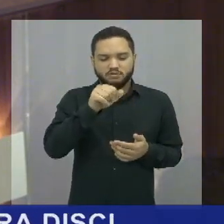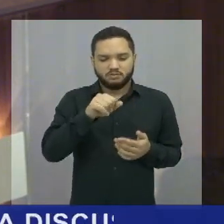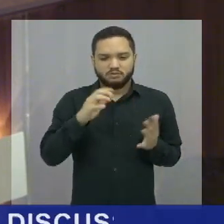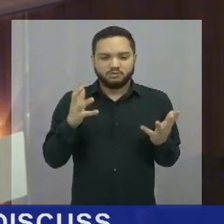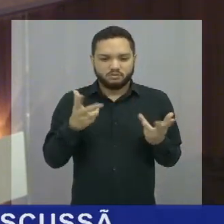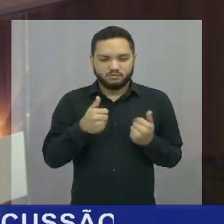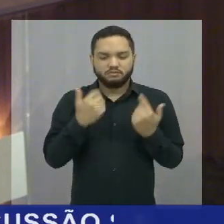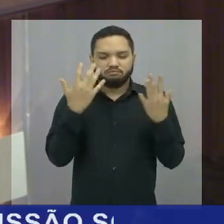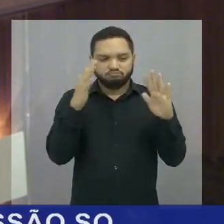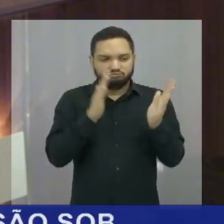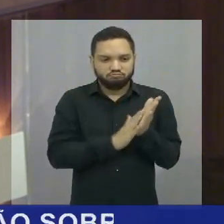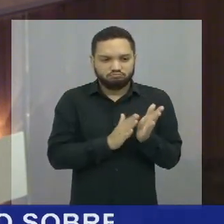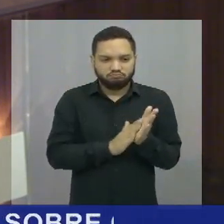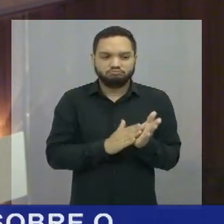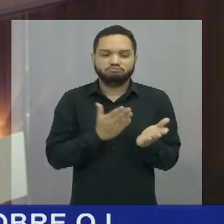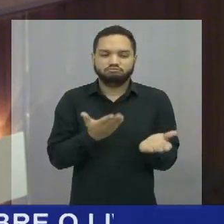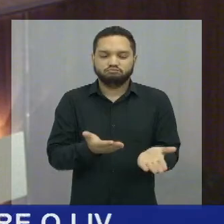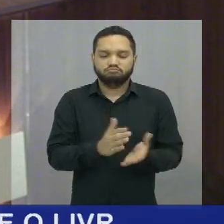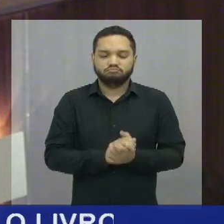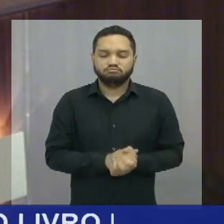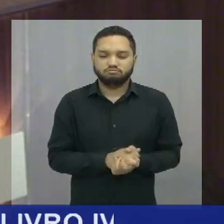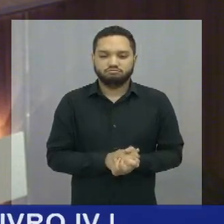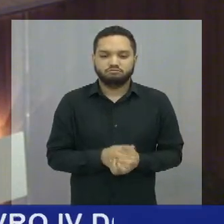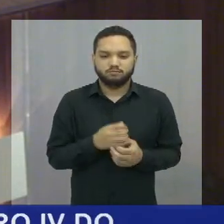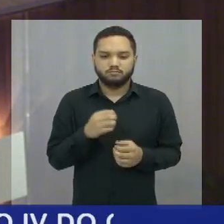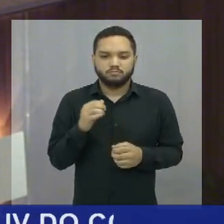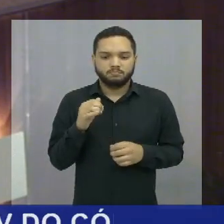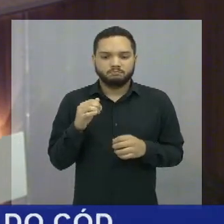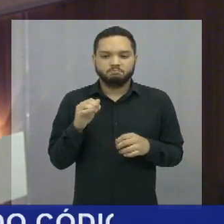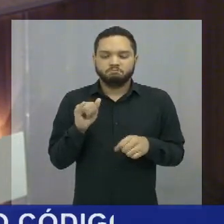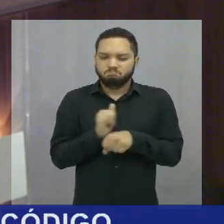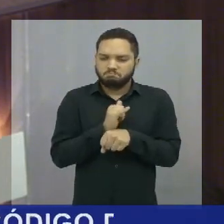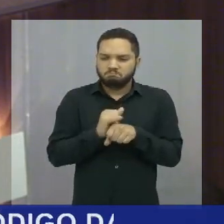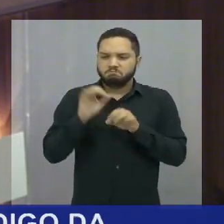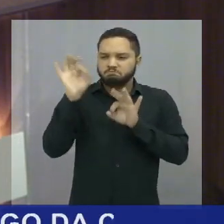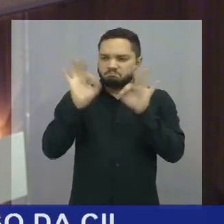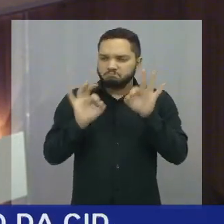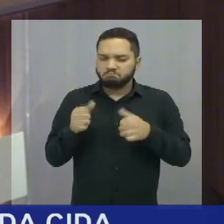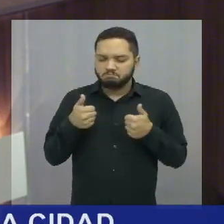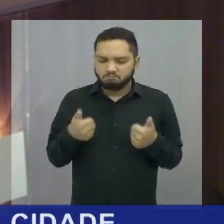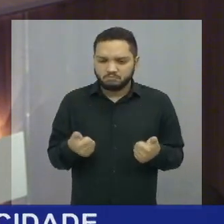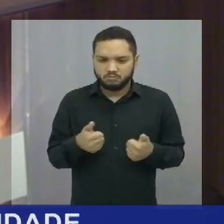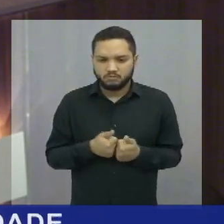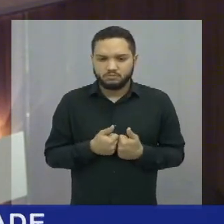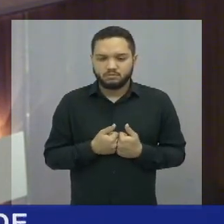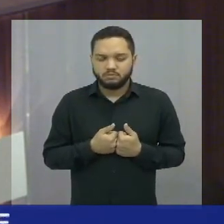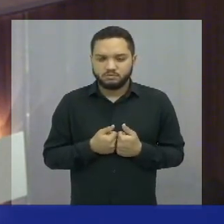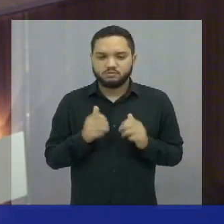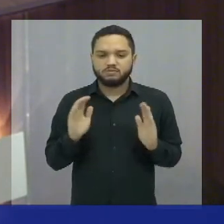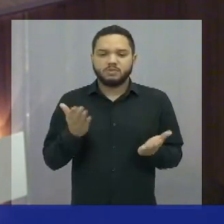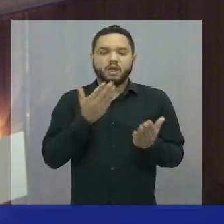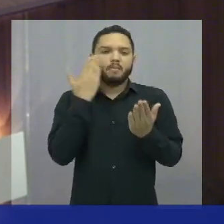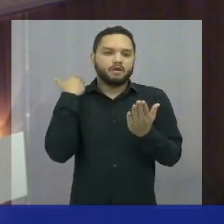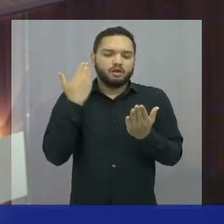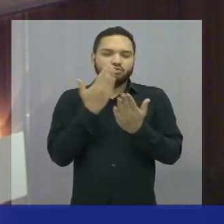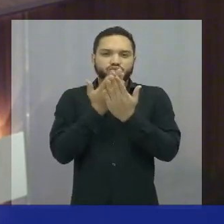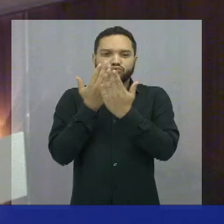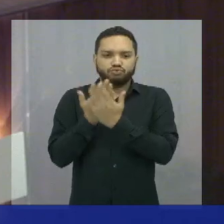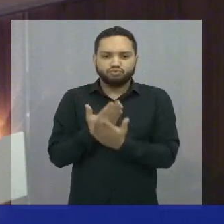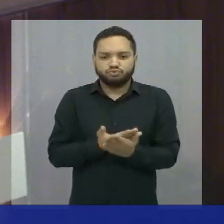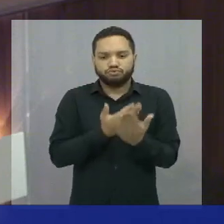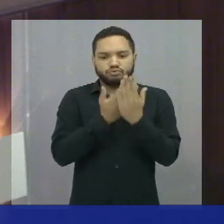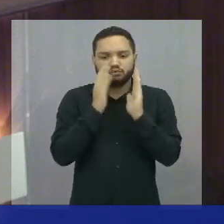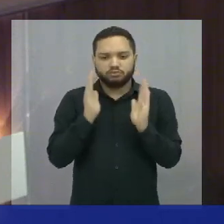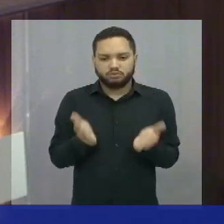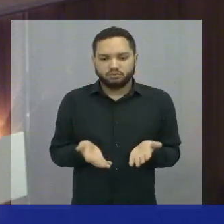encantador mesmo. Ele é muito bem feito, passou por muitos estudos, visa